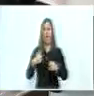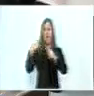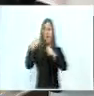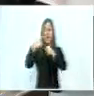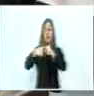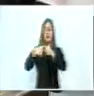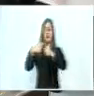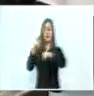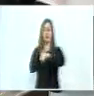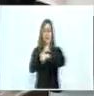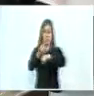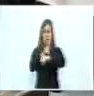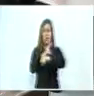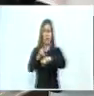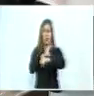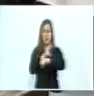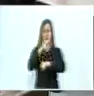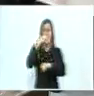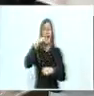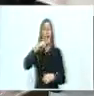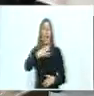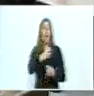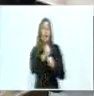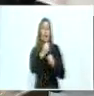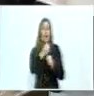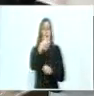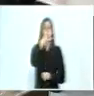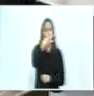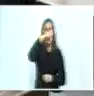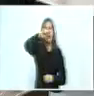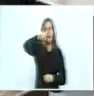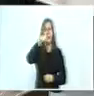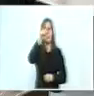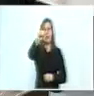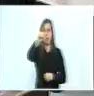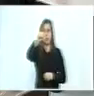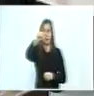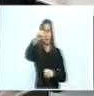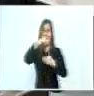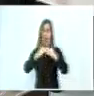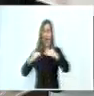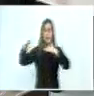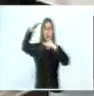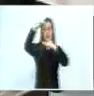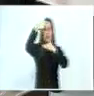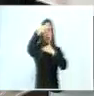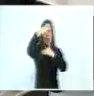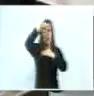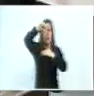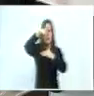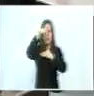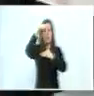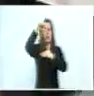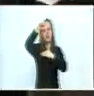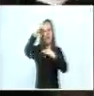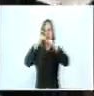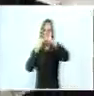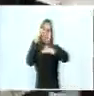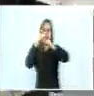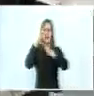nota 4,9, acima dos 3,92 de média nacional e